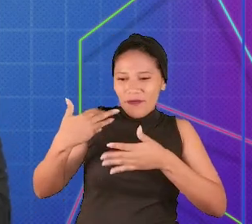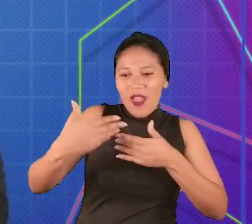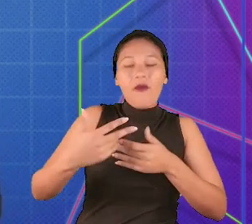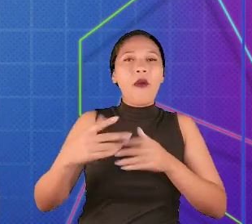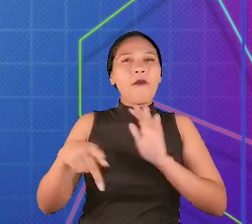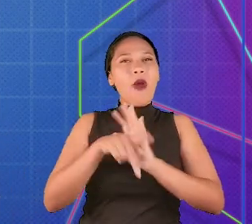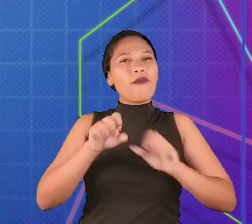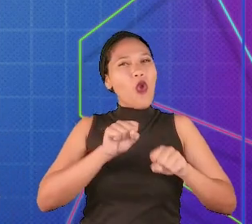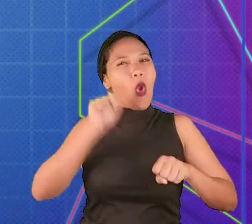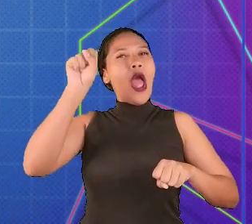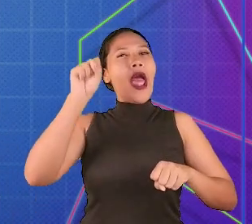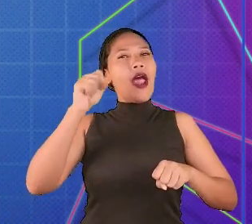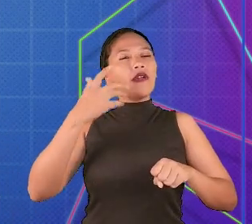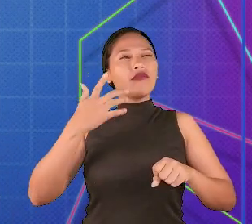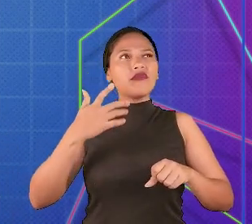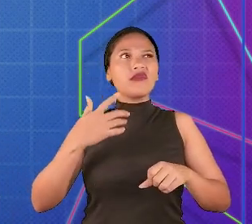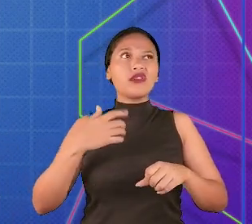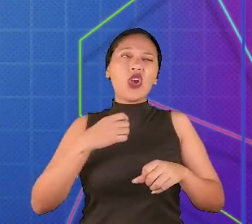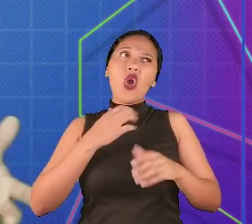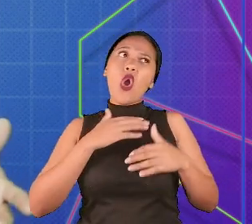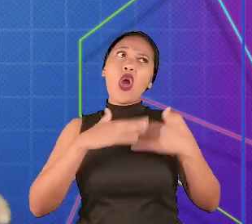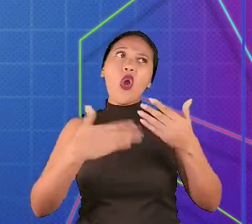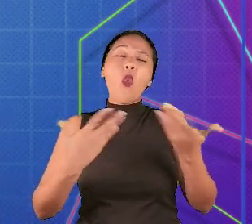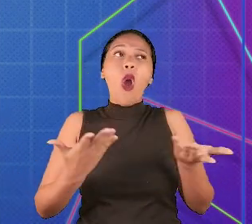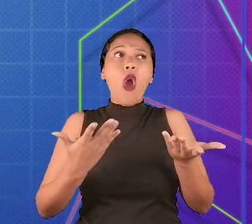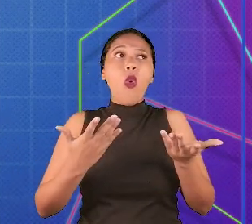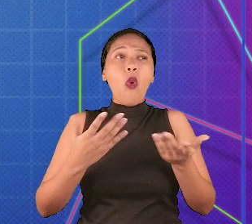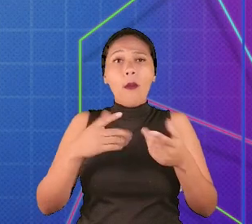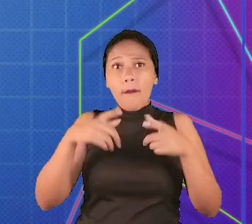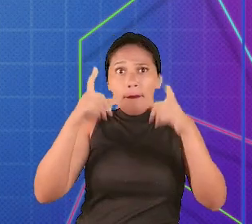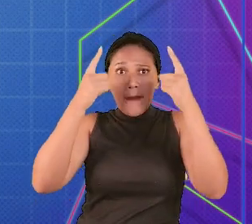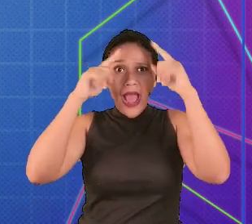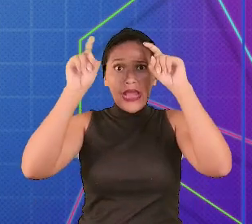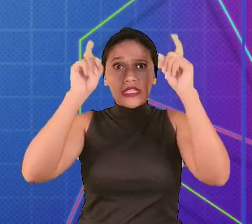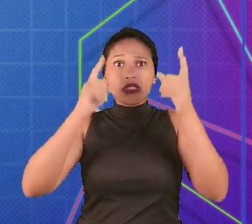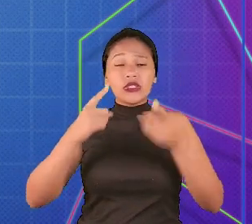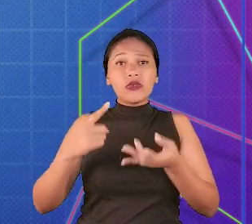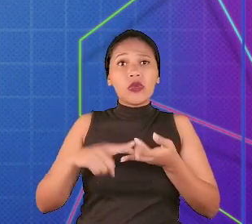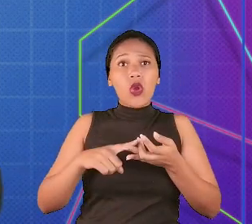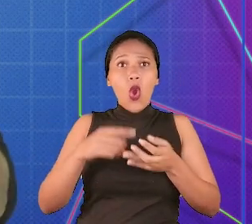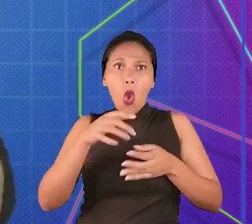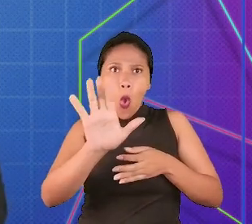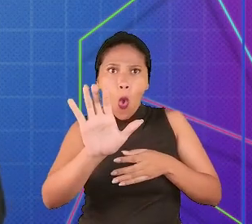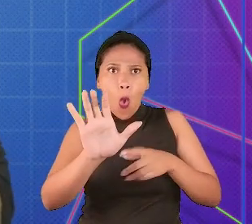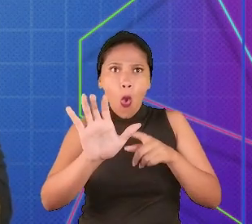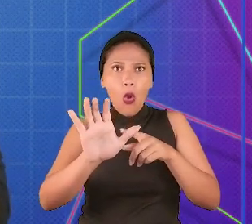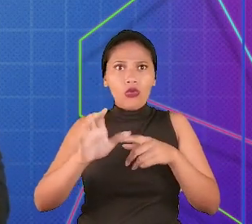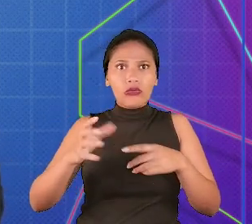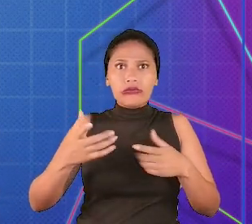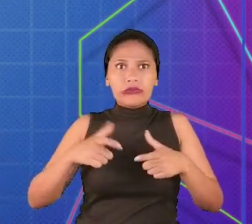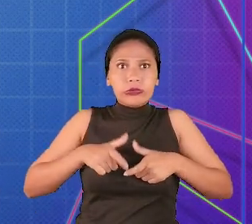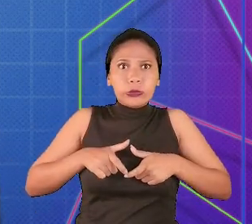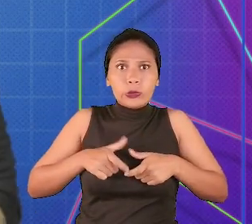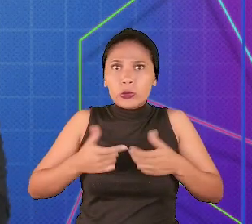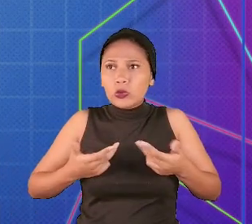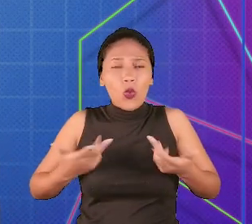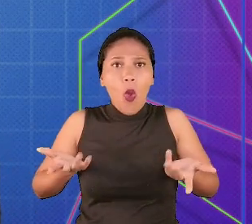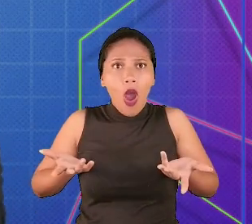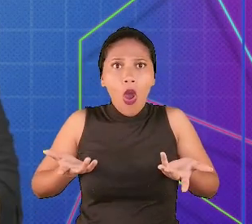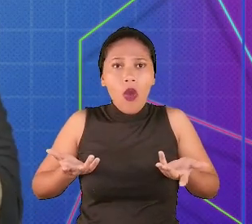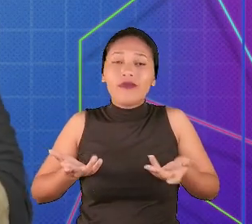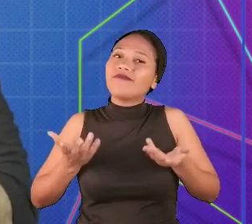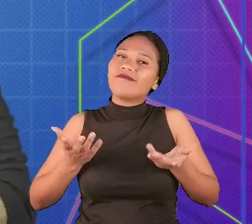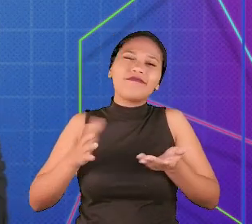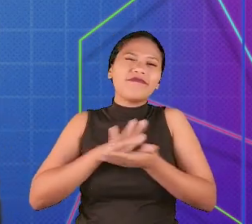jornada do herói. Mas, professor, essa é a jornada de qual herói? Do Batman? Homem de Ferro? Nenhum deles, galera. A jornada do